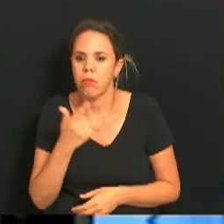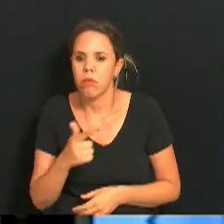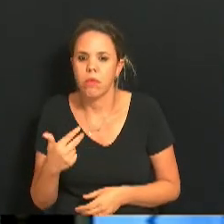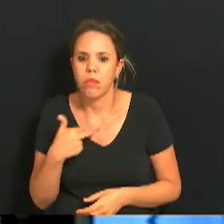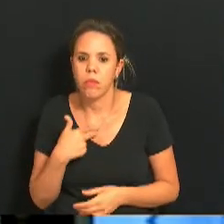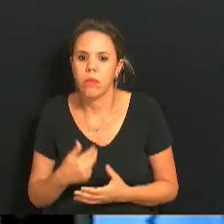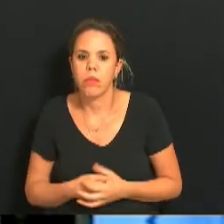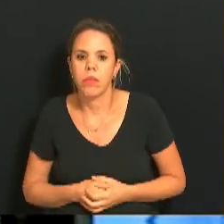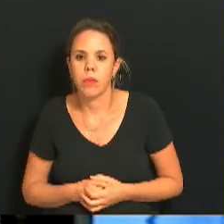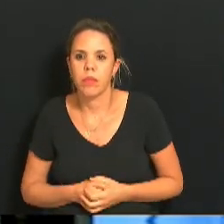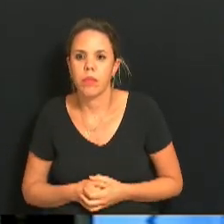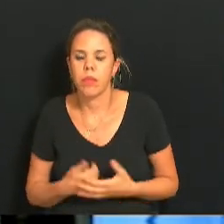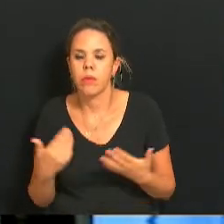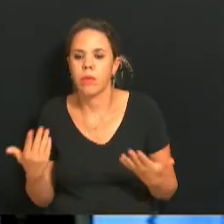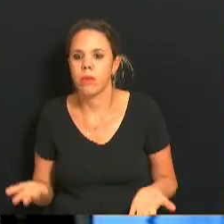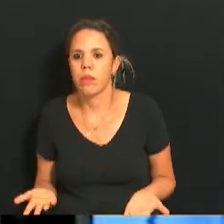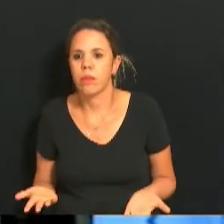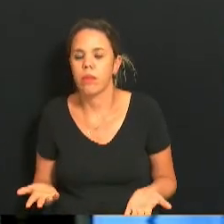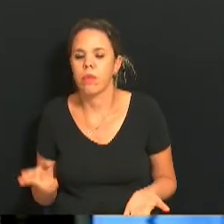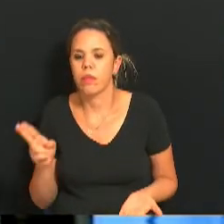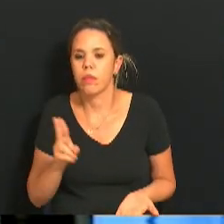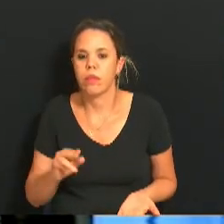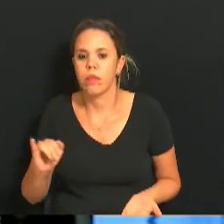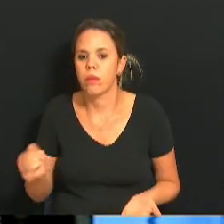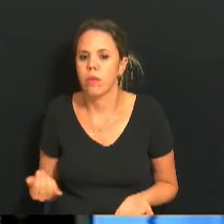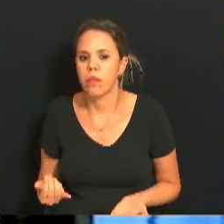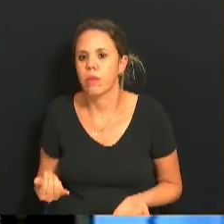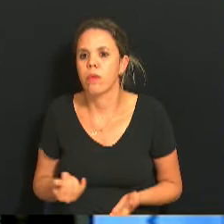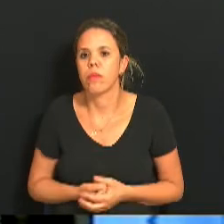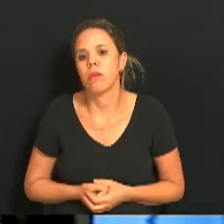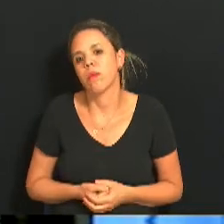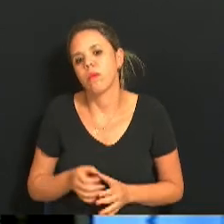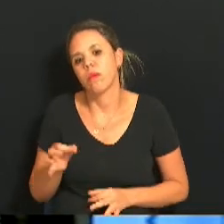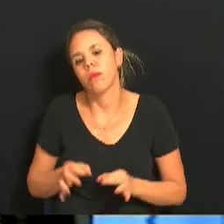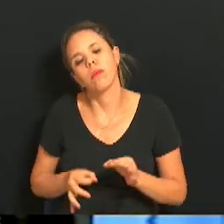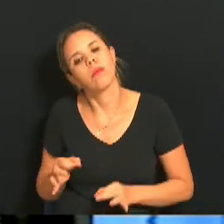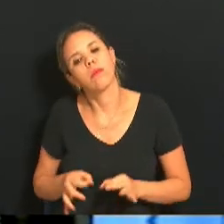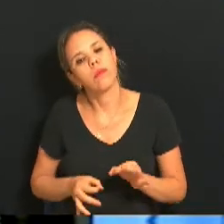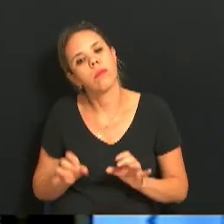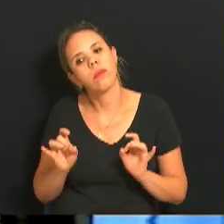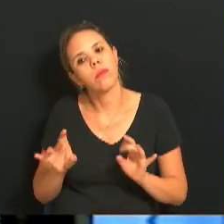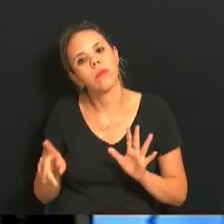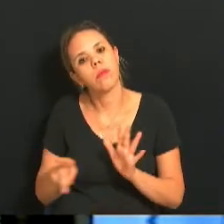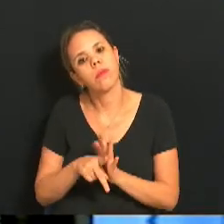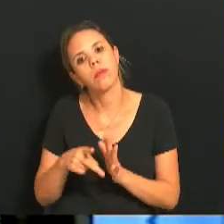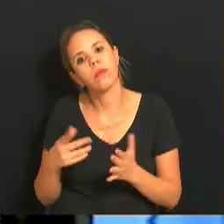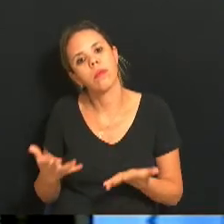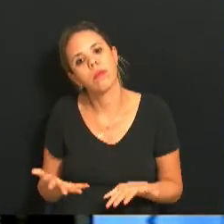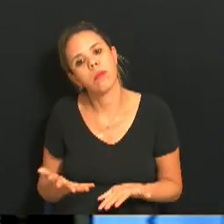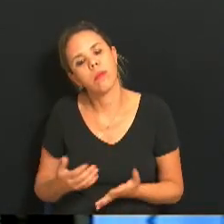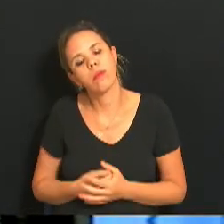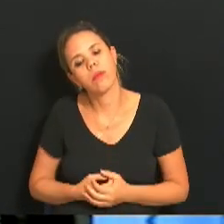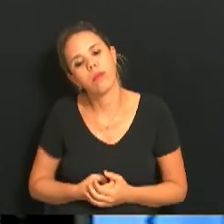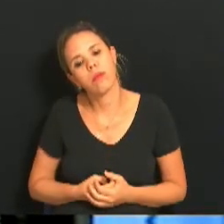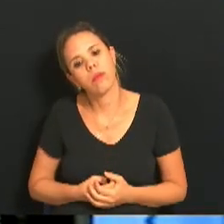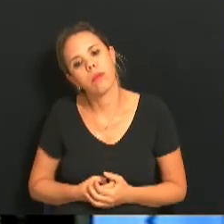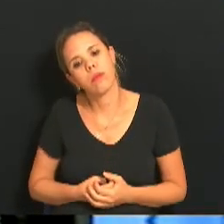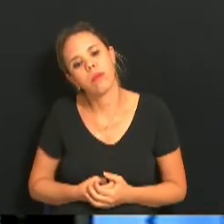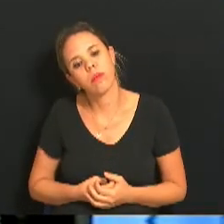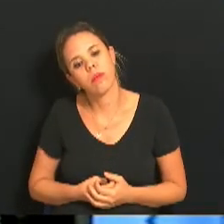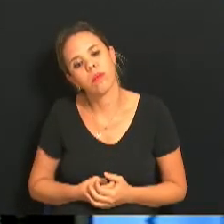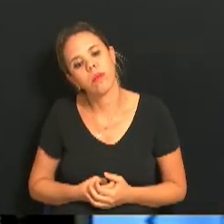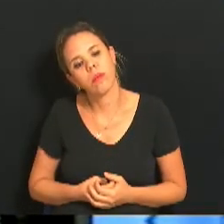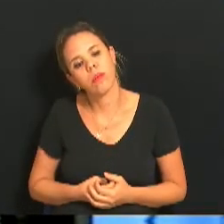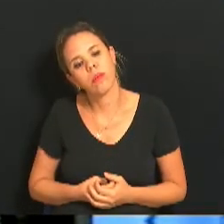lado afinal de contas a gente está usando e um instrumento jurídico específico do fundamento instrumento